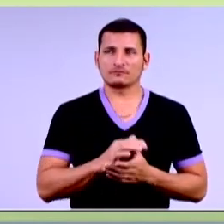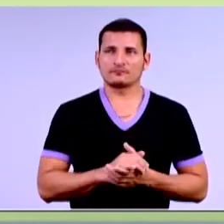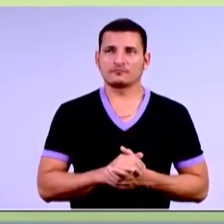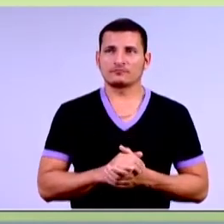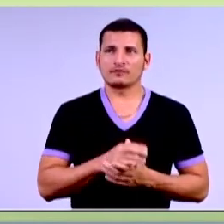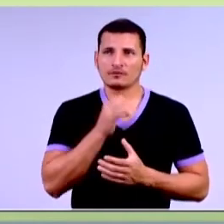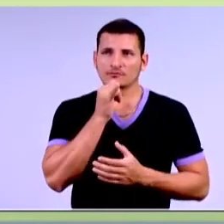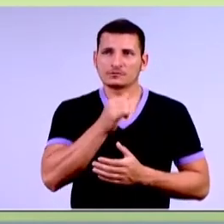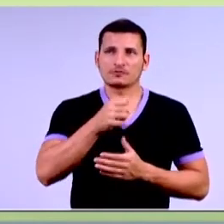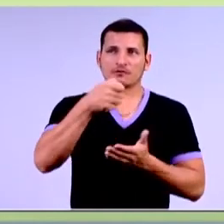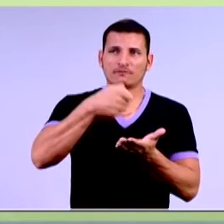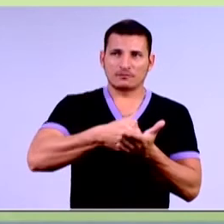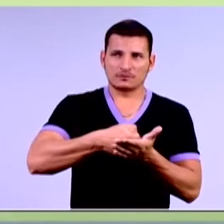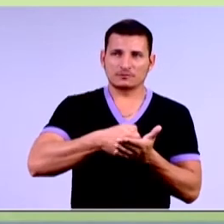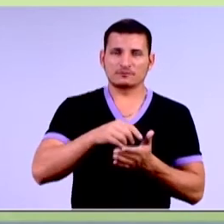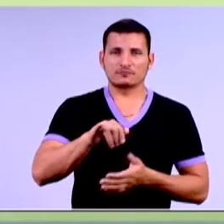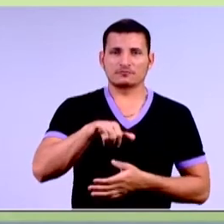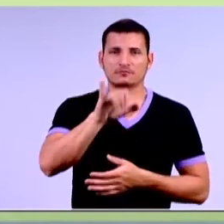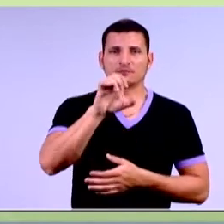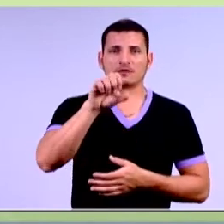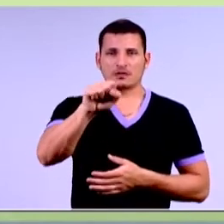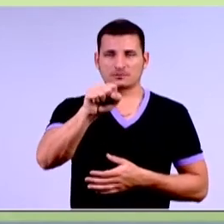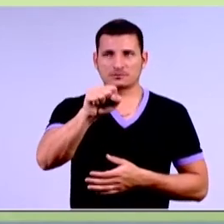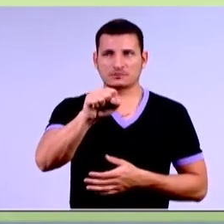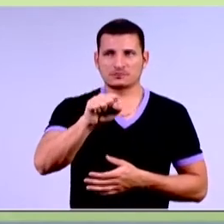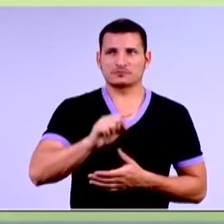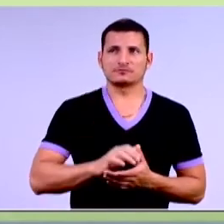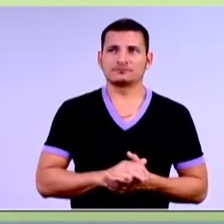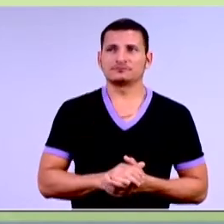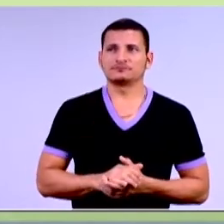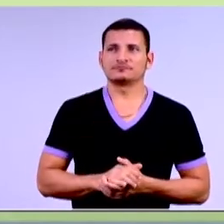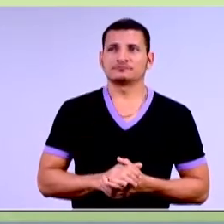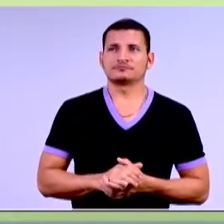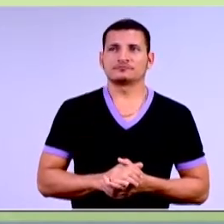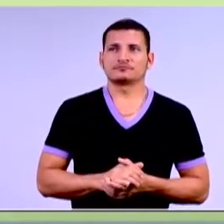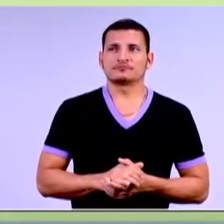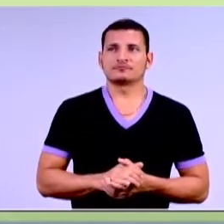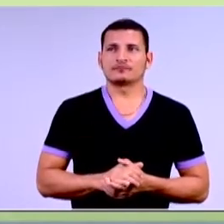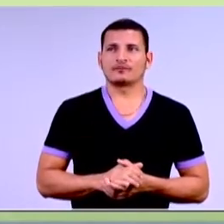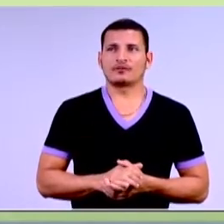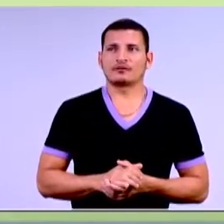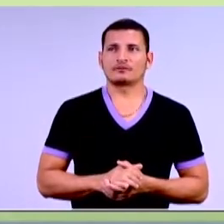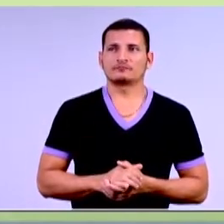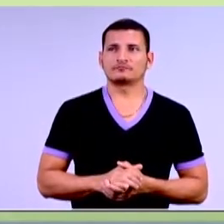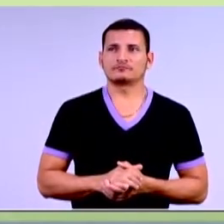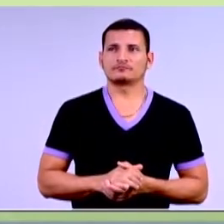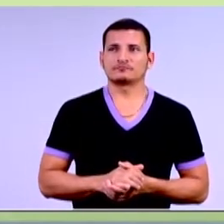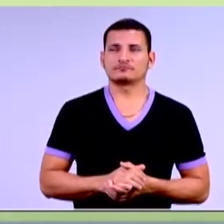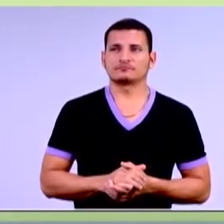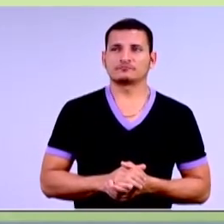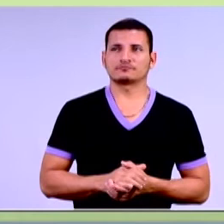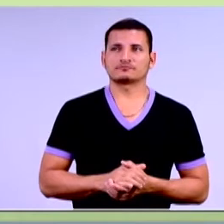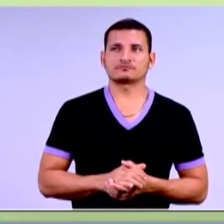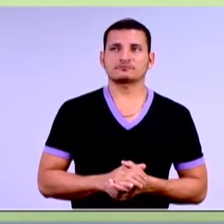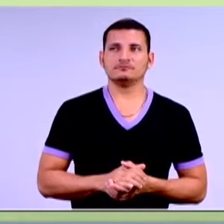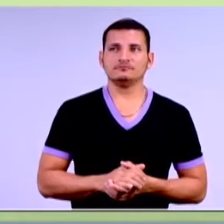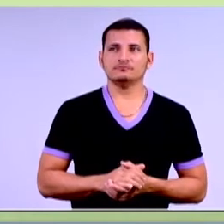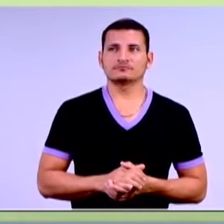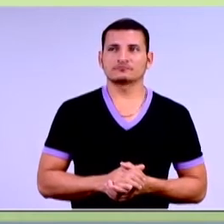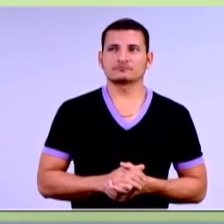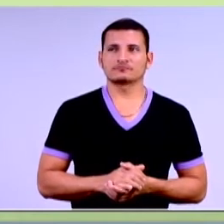de afirmativa e é aí o i am a professora elisangela escrevendo não seria essa resposta